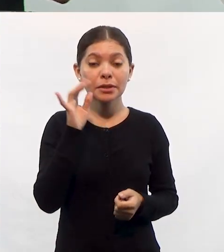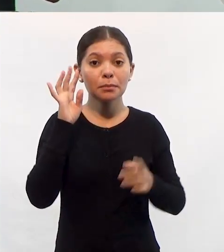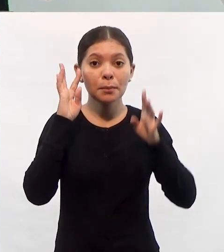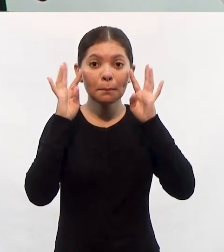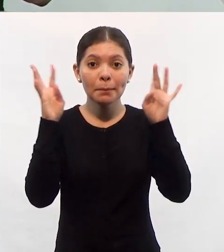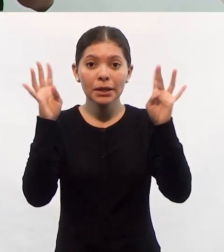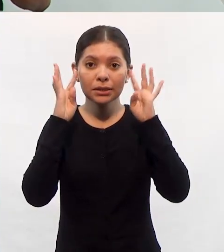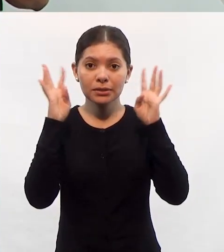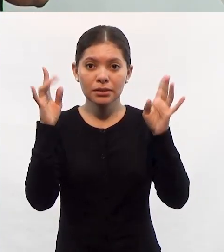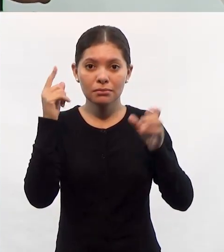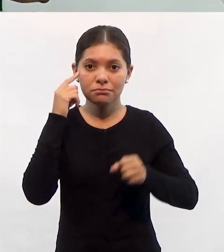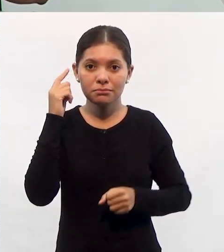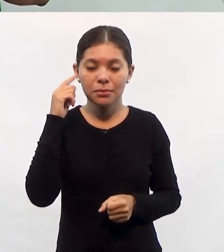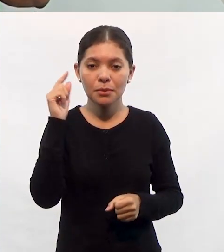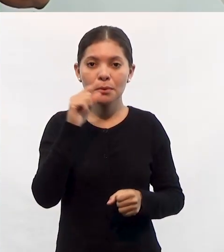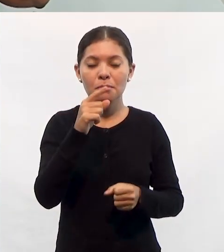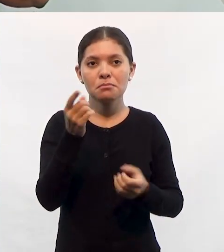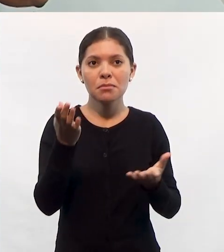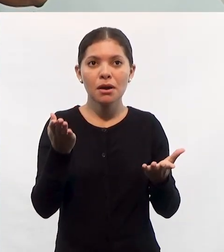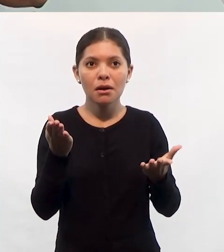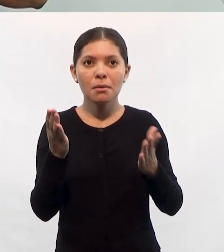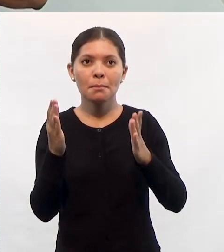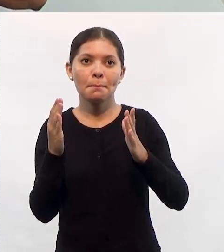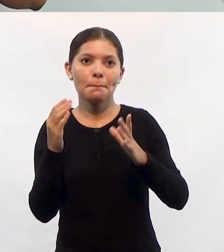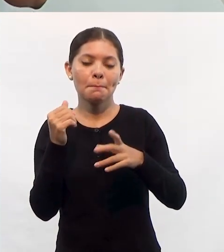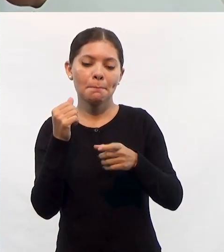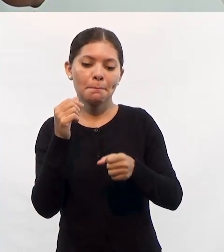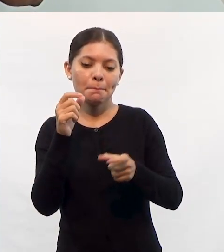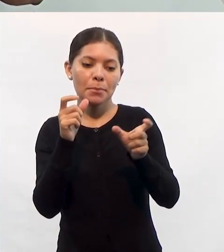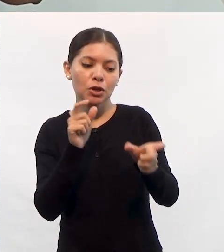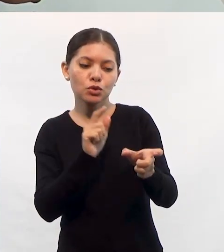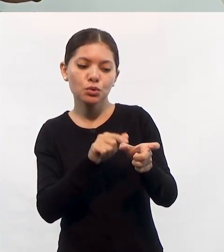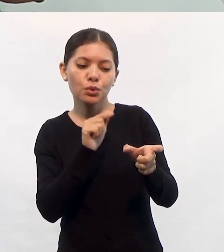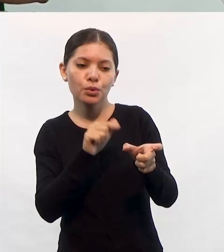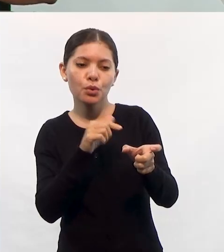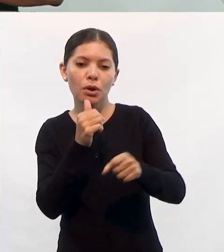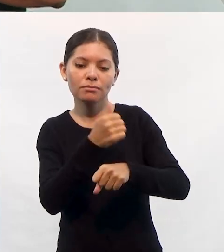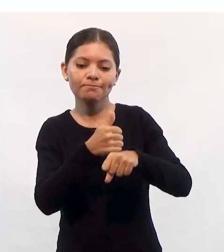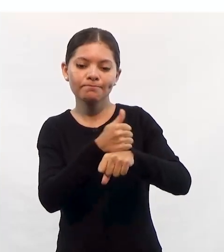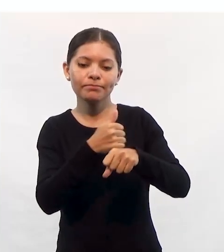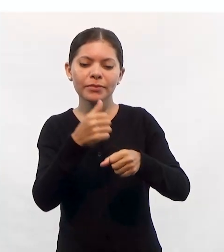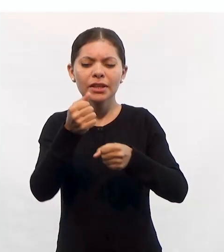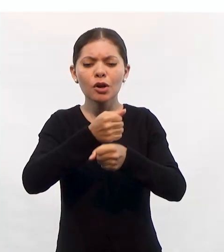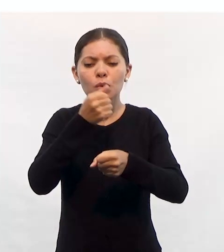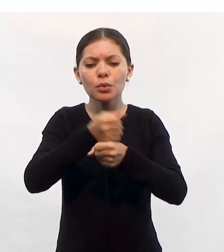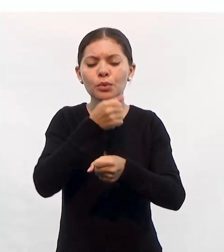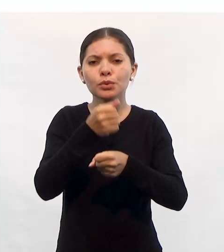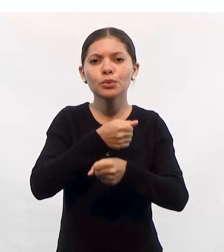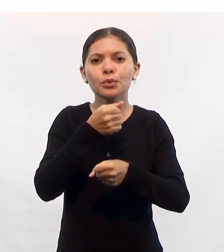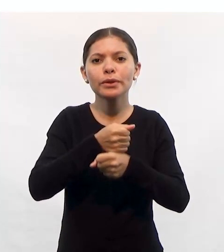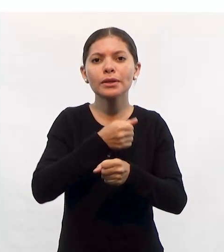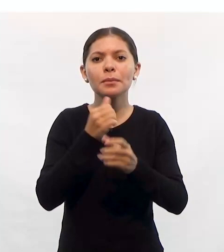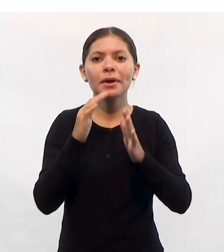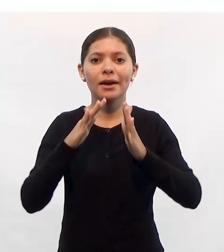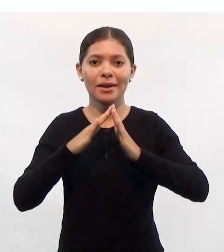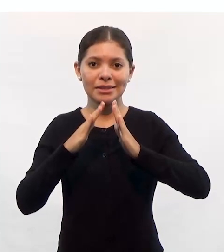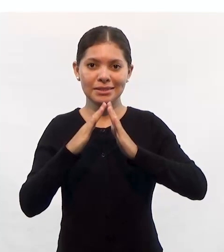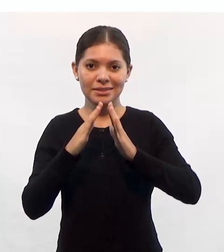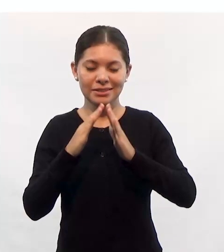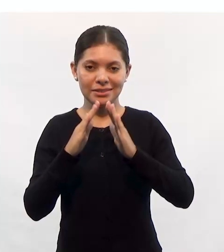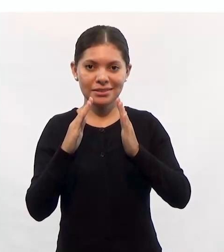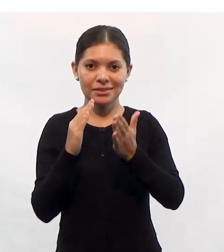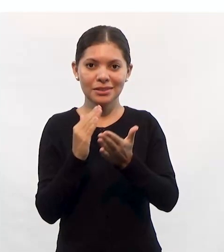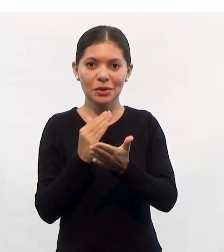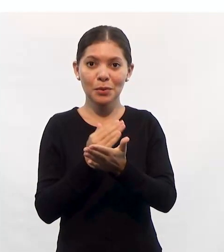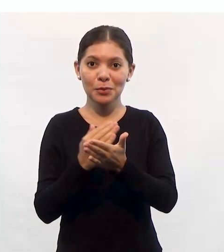pensar que uma pessoa que está construindo uma casa então ela começa aqui na casa começa aqui